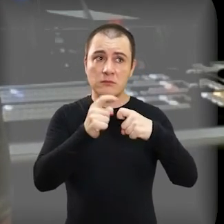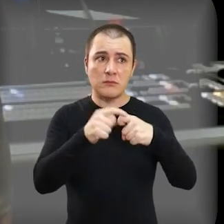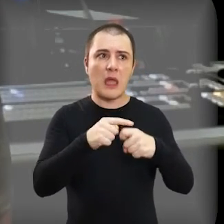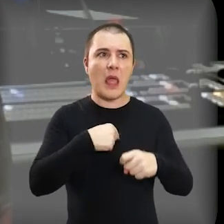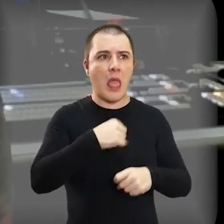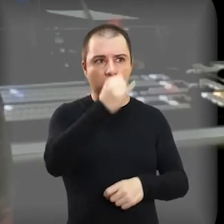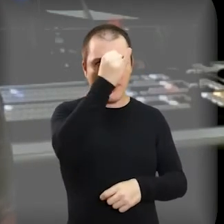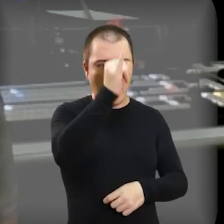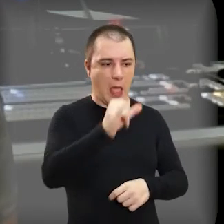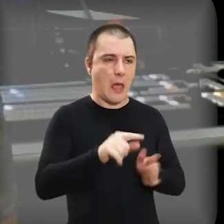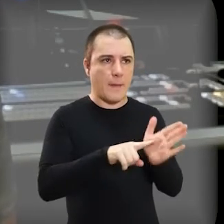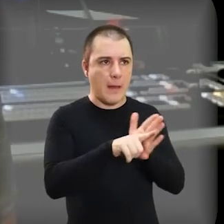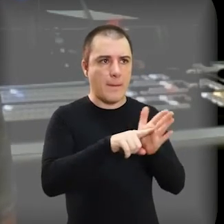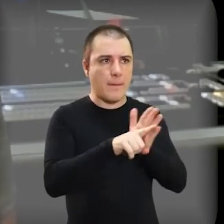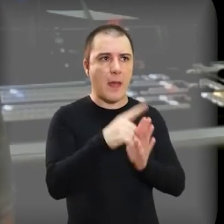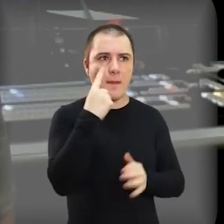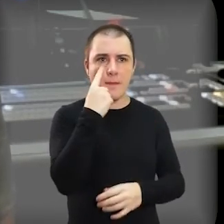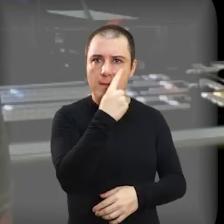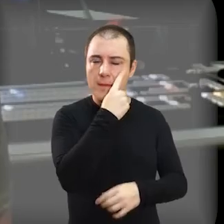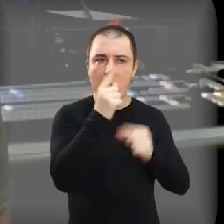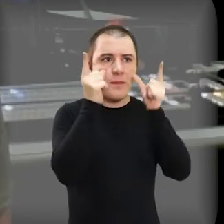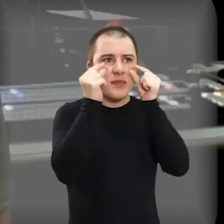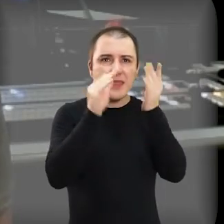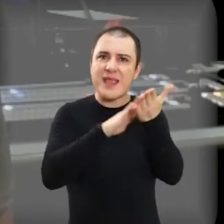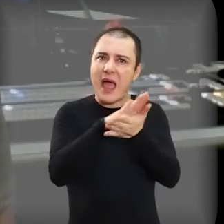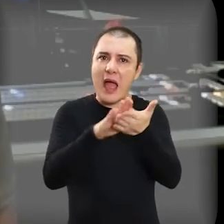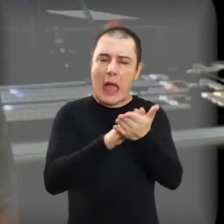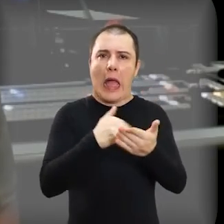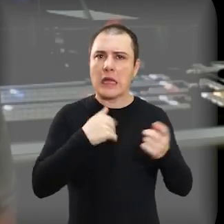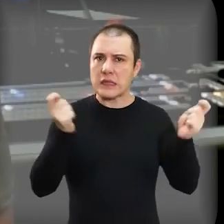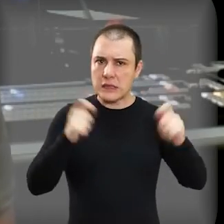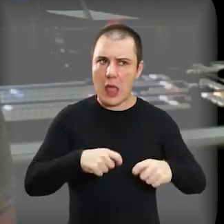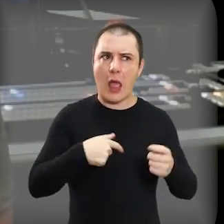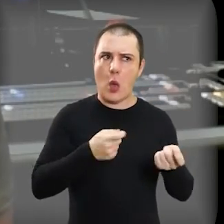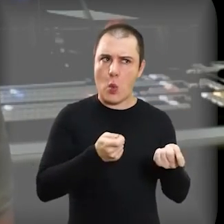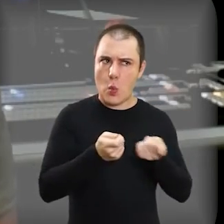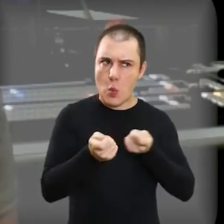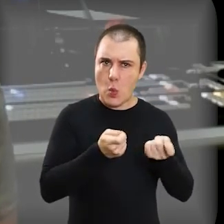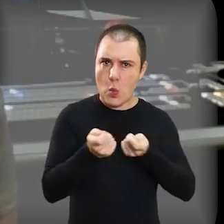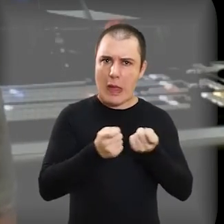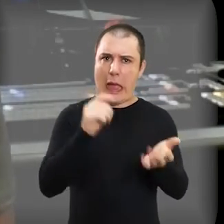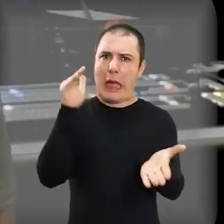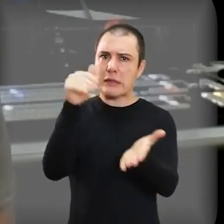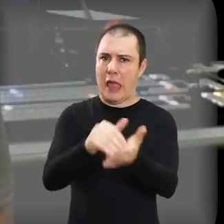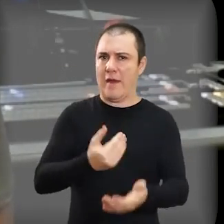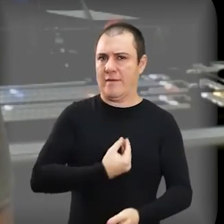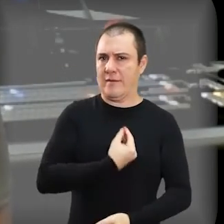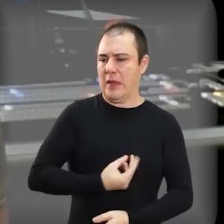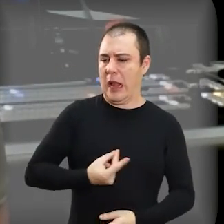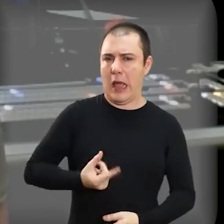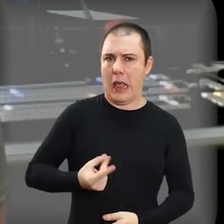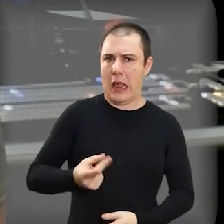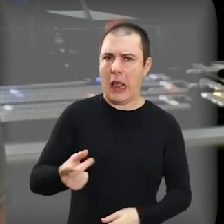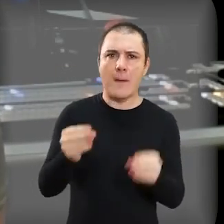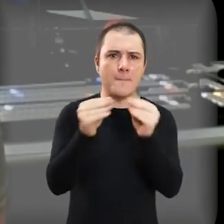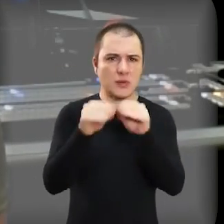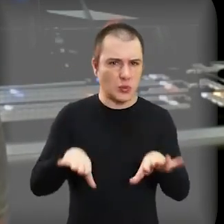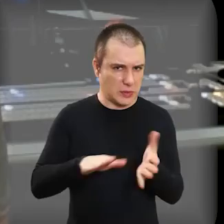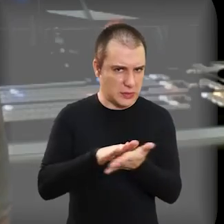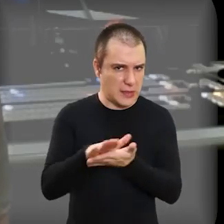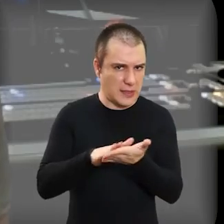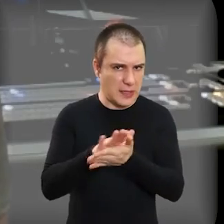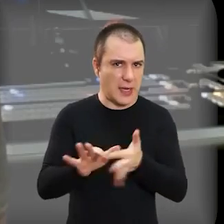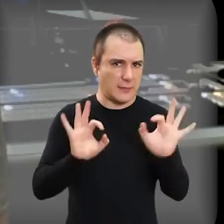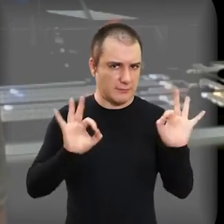faço a prevenção, não tenho nenhuma perda de visão, eu vou conseguir fazer esse controle até o fim da minha vida, sem ter nenhum